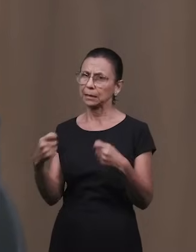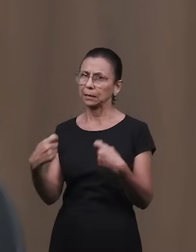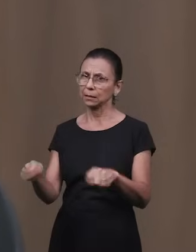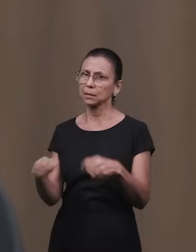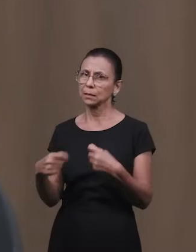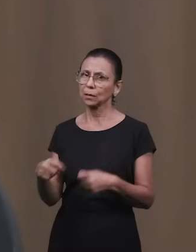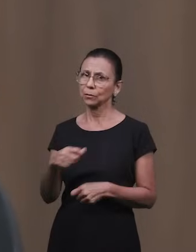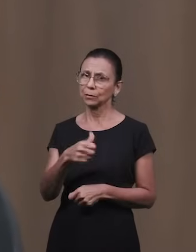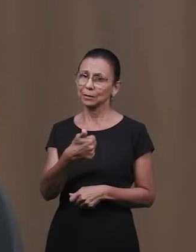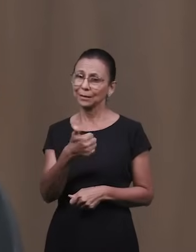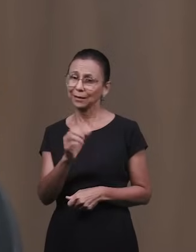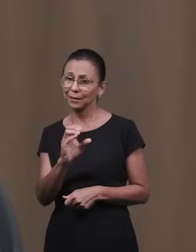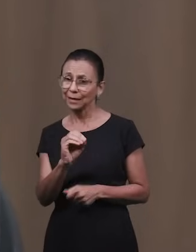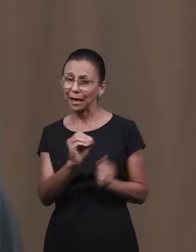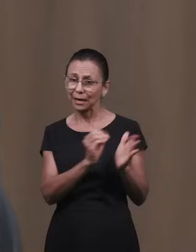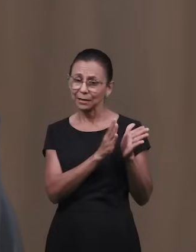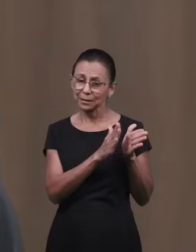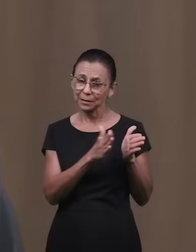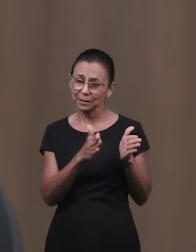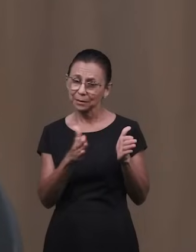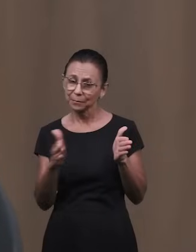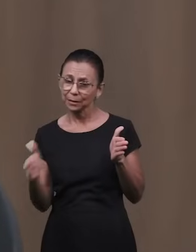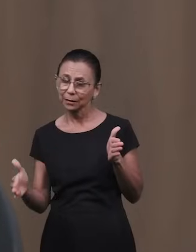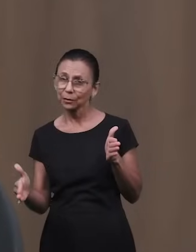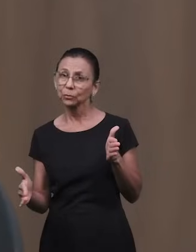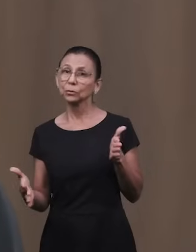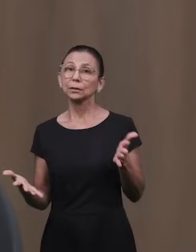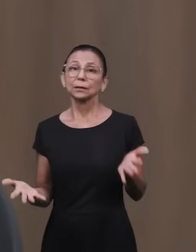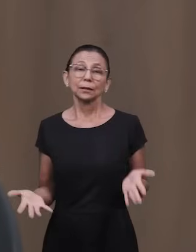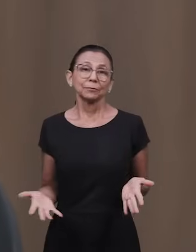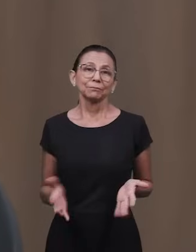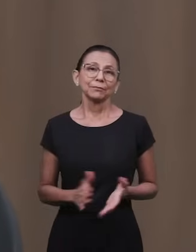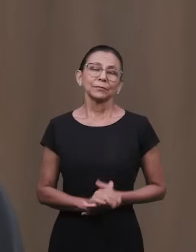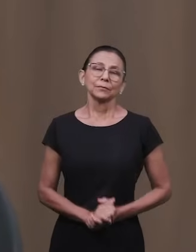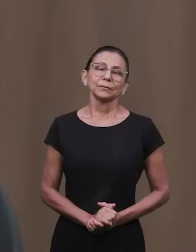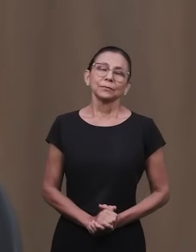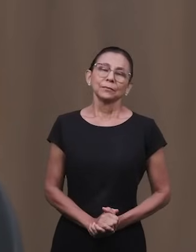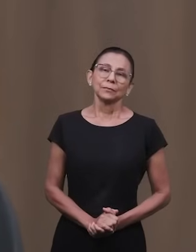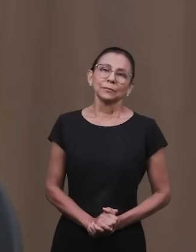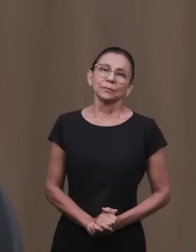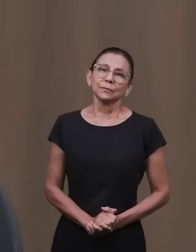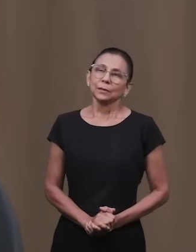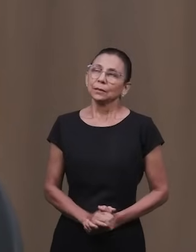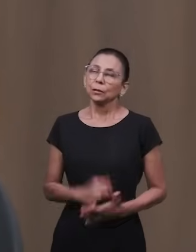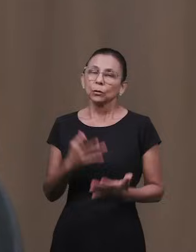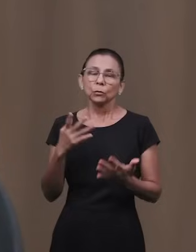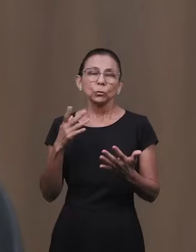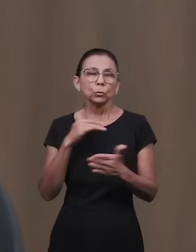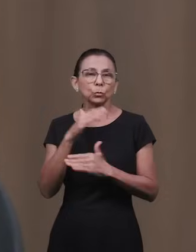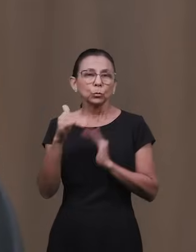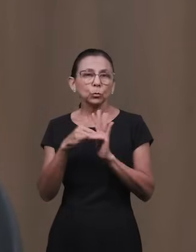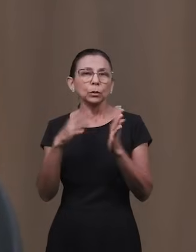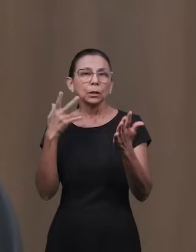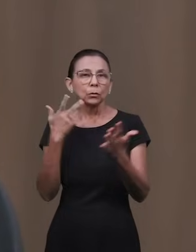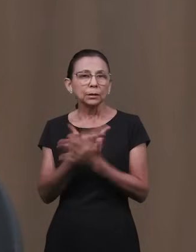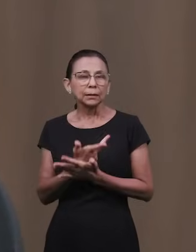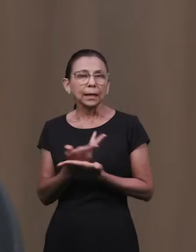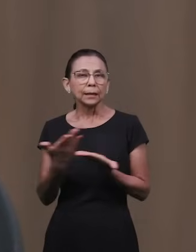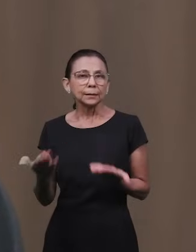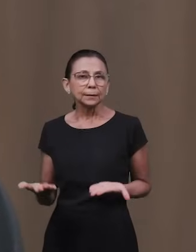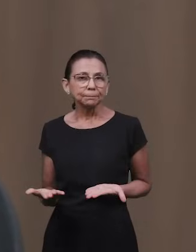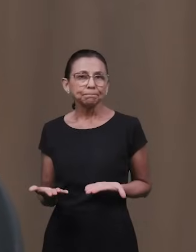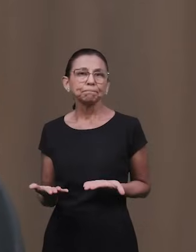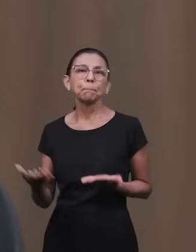ondas que foram vindo para cima da igreja fiel, a igreja primitiva, né? E a vida da igreja é profética, totalmente